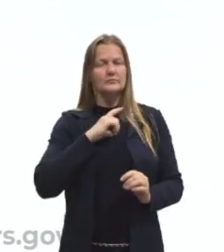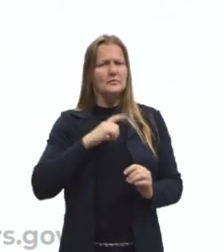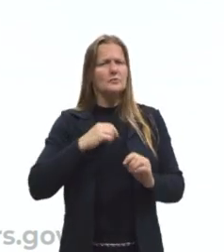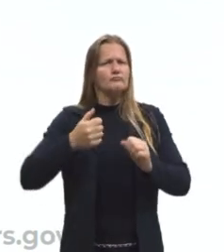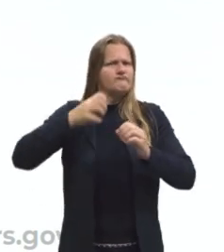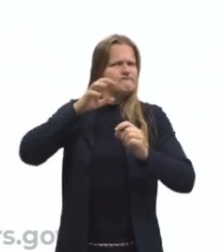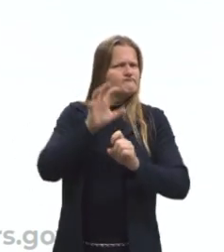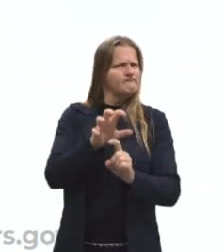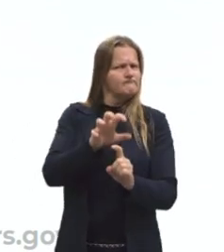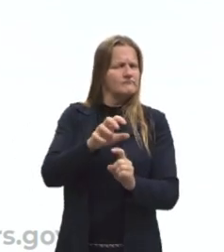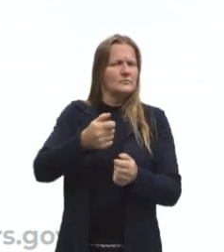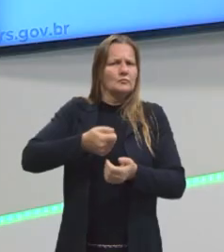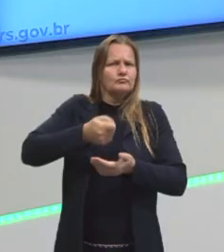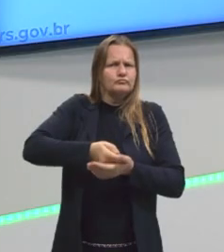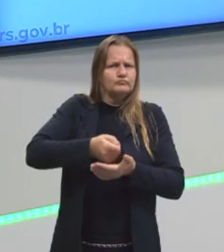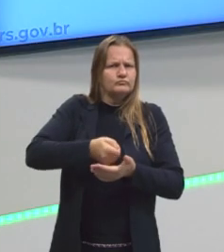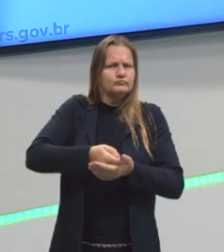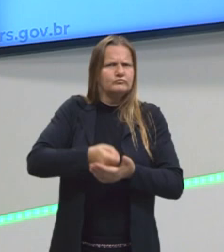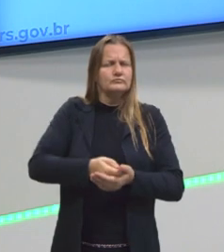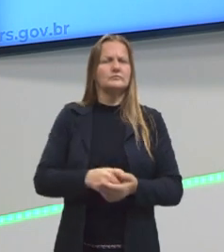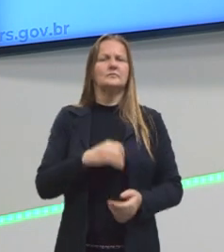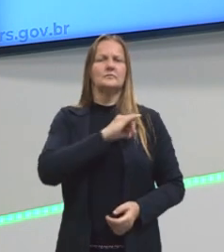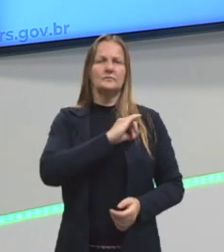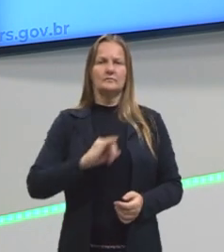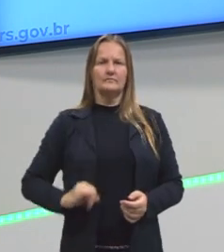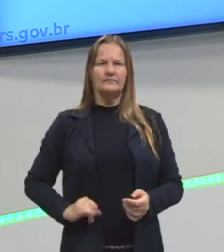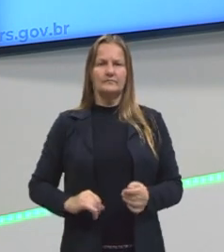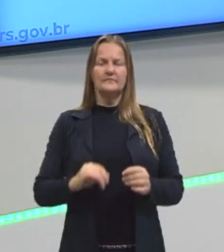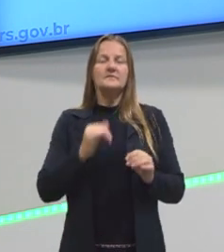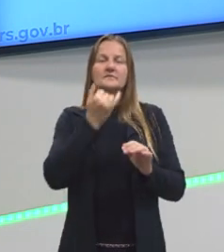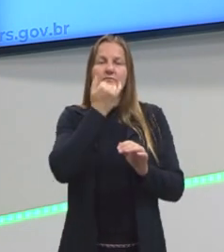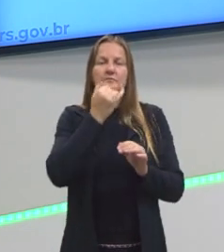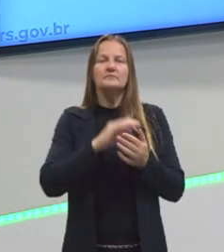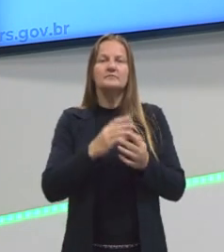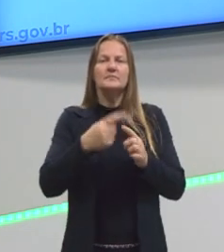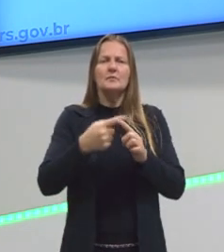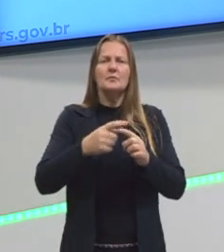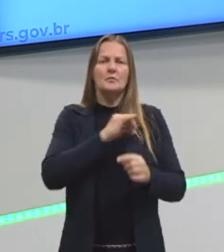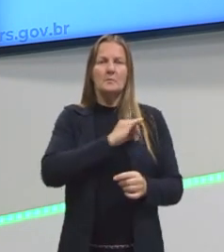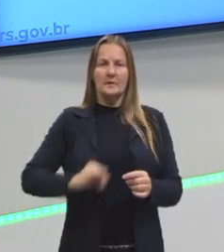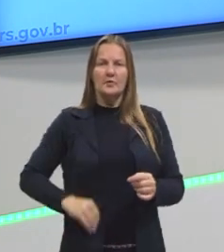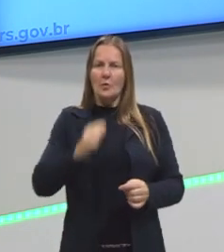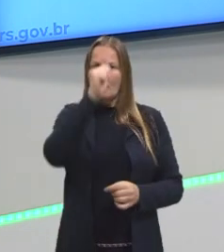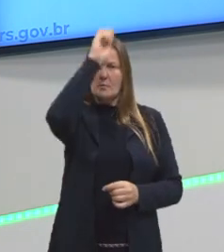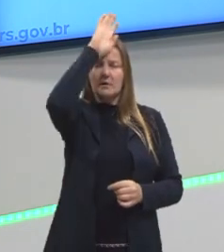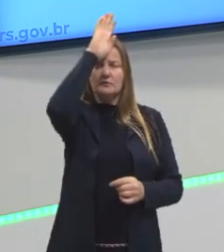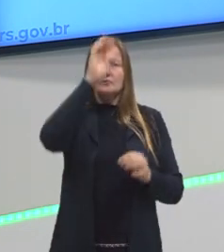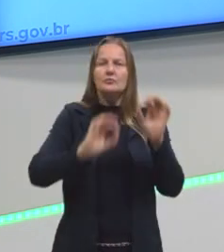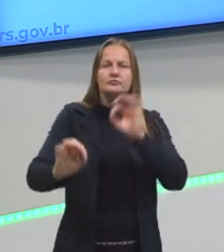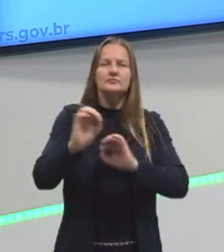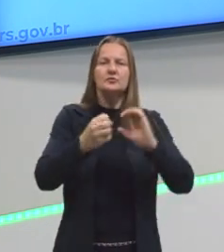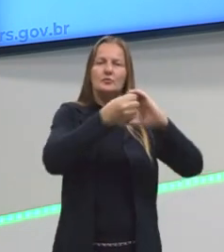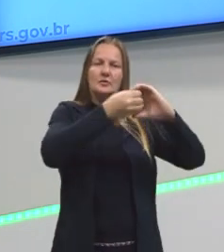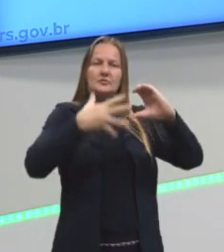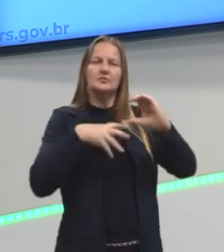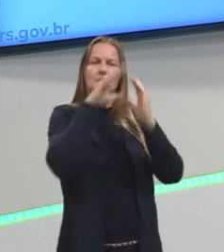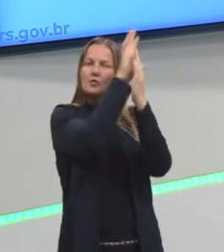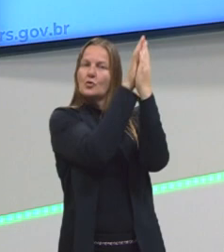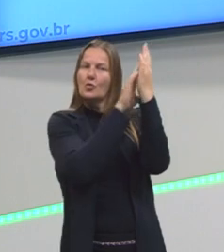sua organização EA também se organiza de forma muito parecida com como estava Império Romano lá mantendo umas características